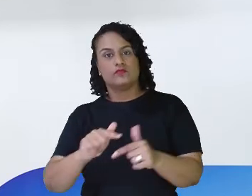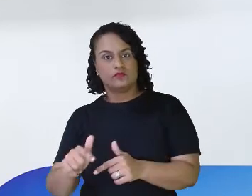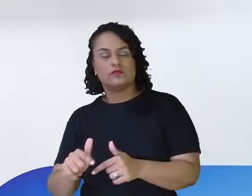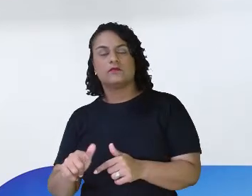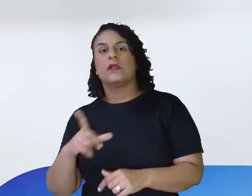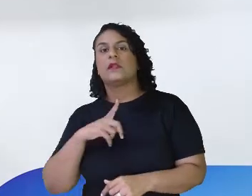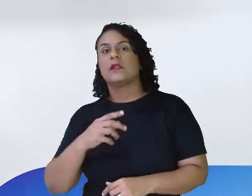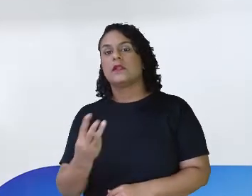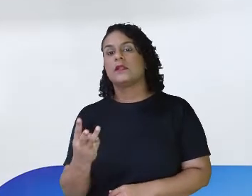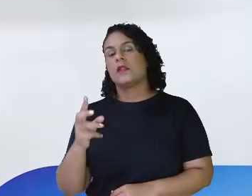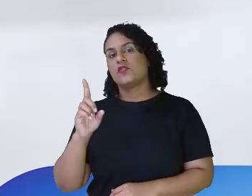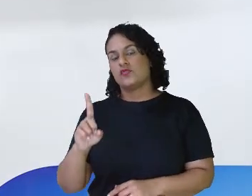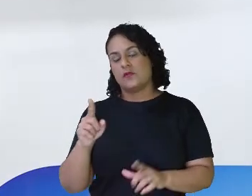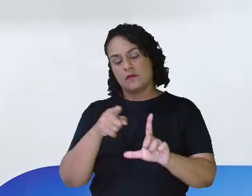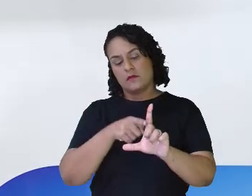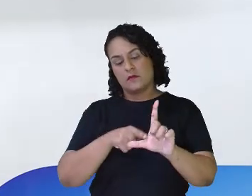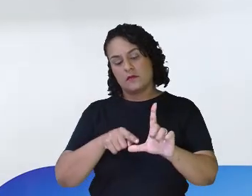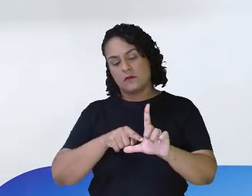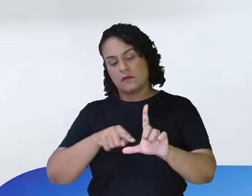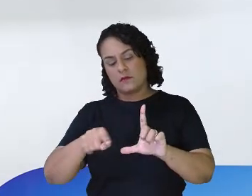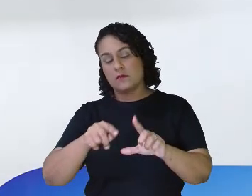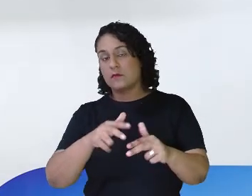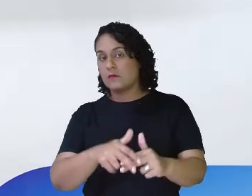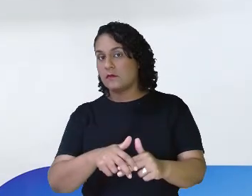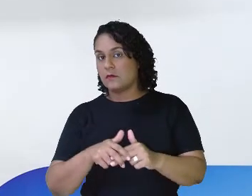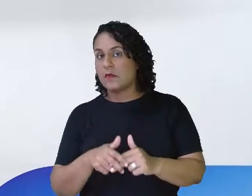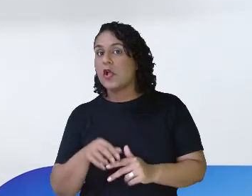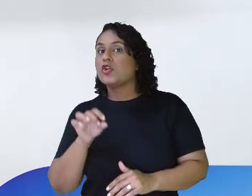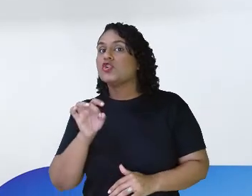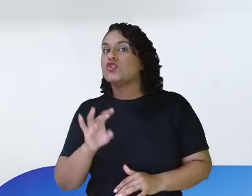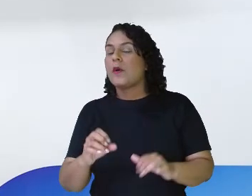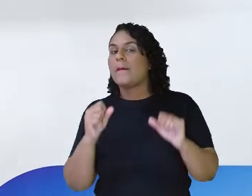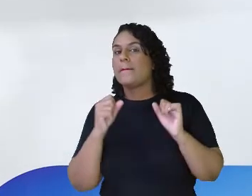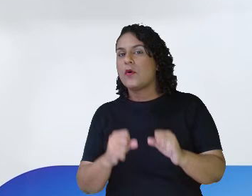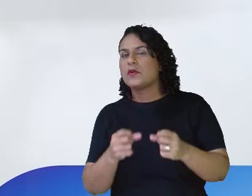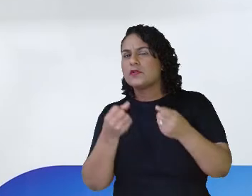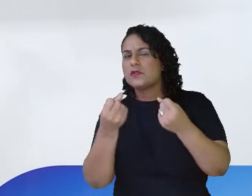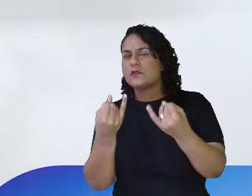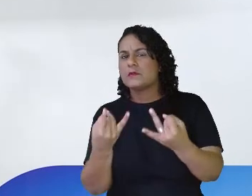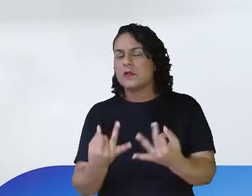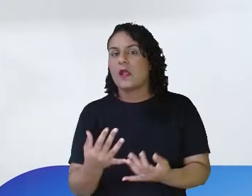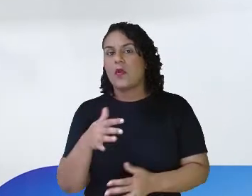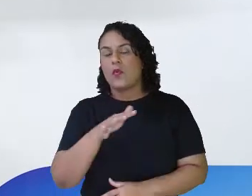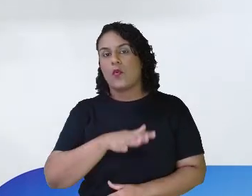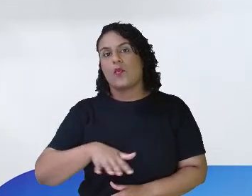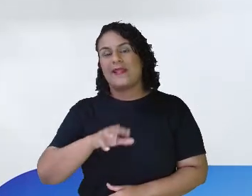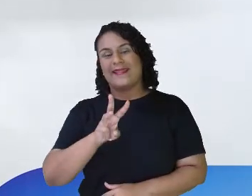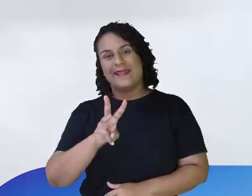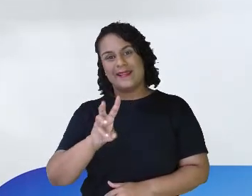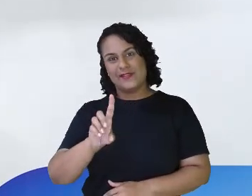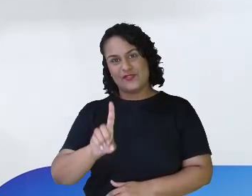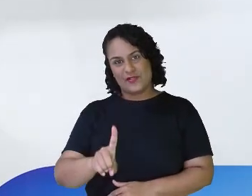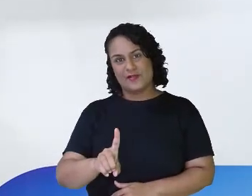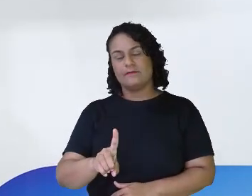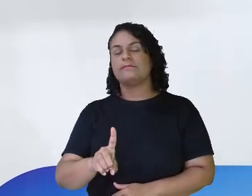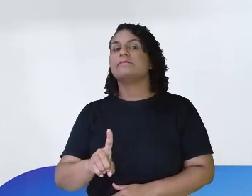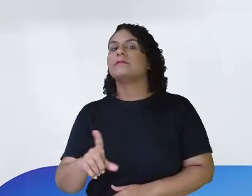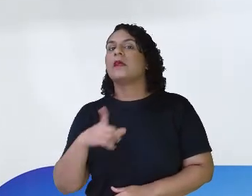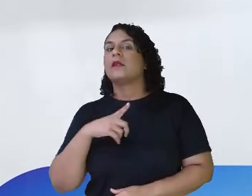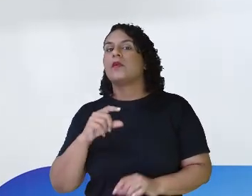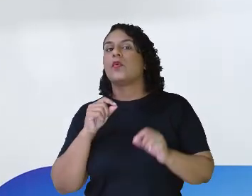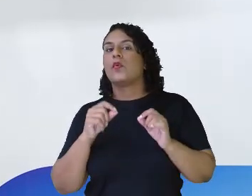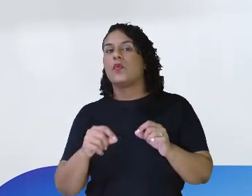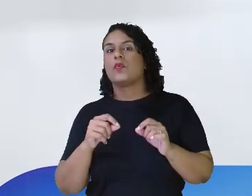que possuem 3 dimensões e, por isso, só podem ser definidas no espaço tridimensional.